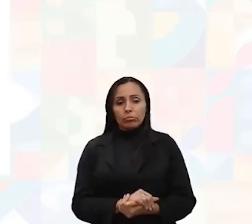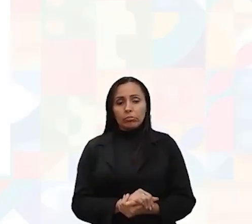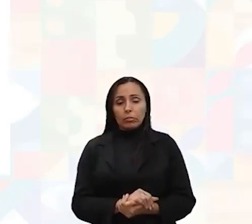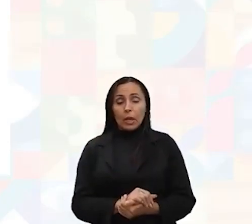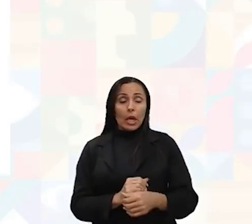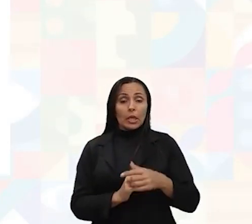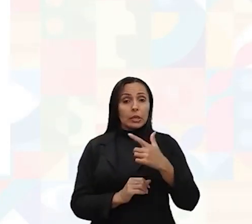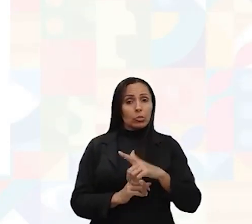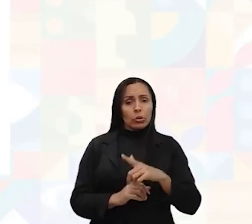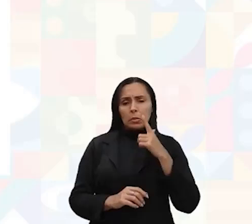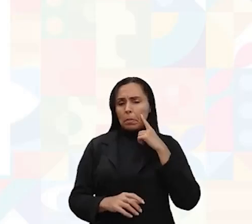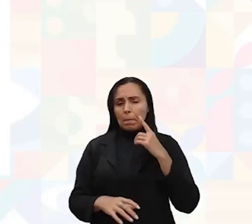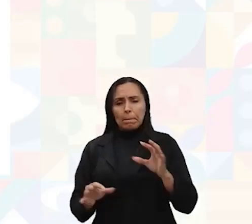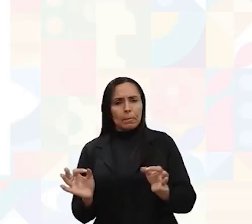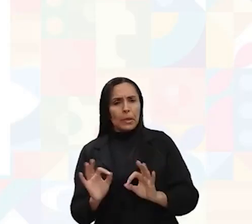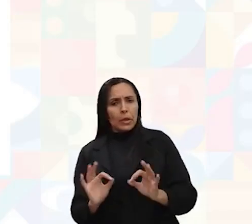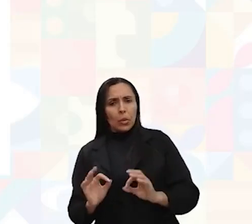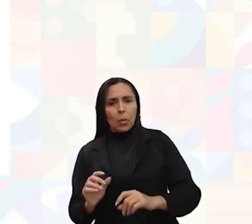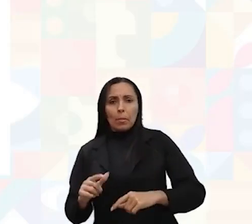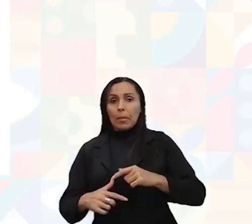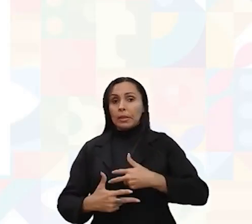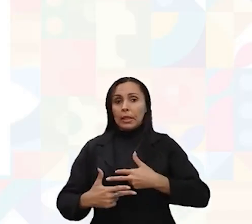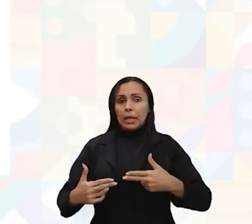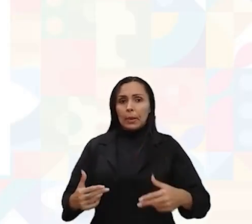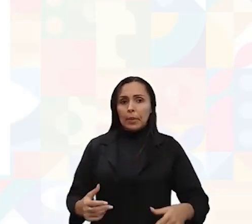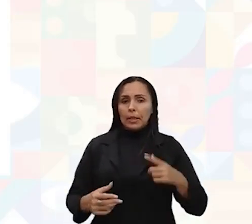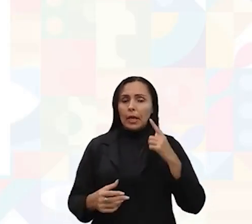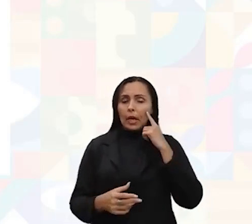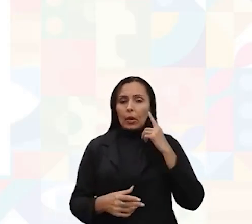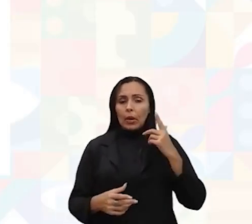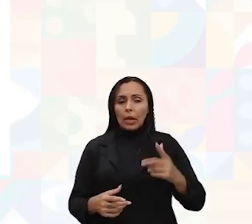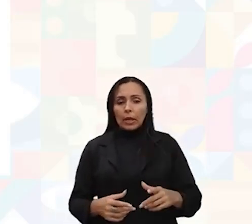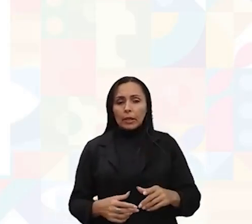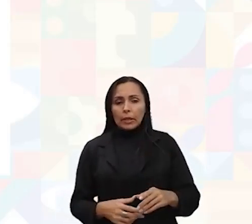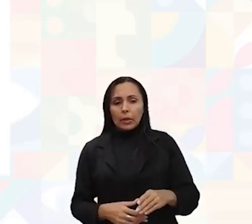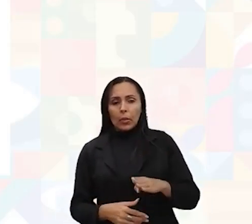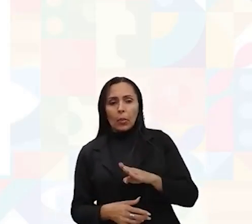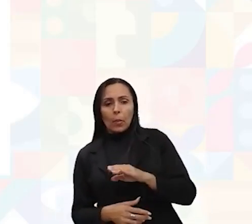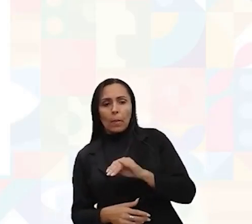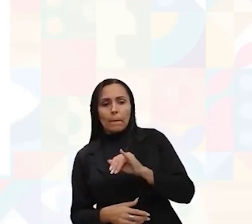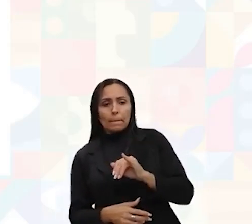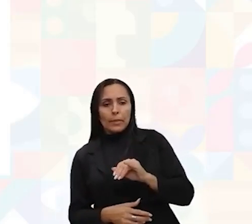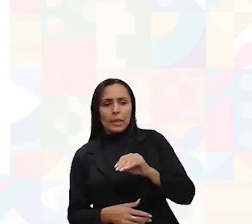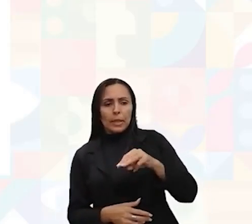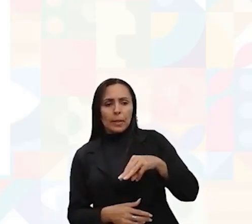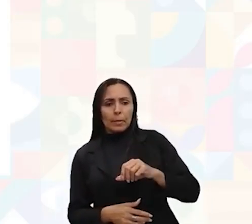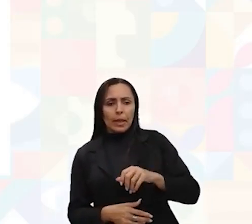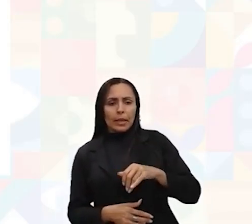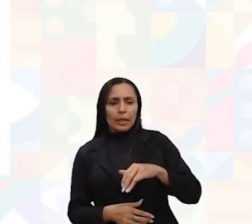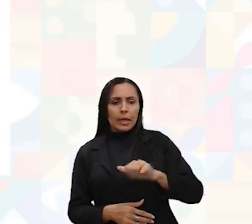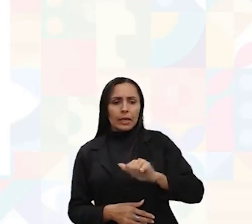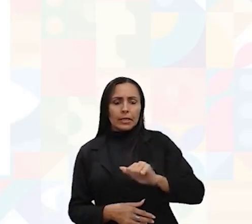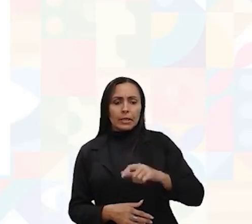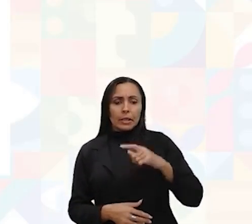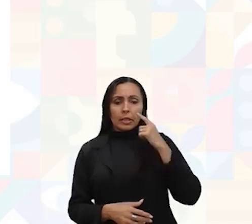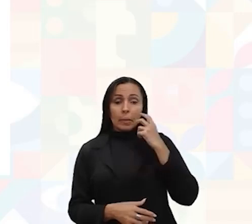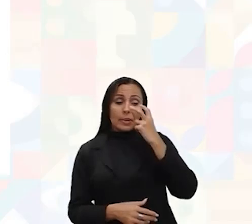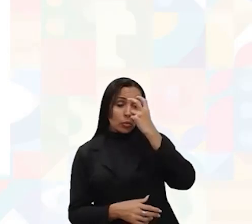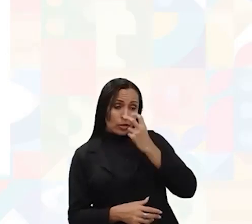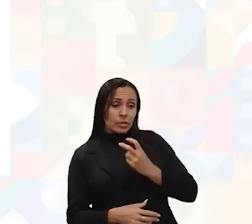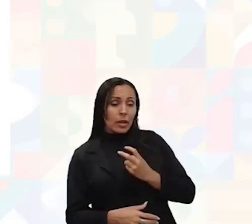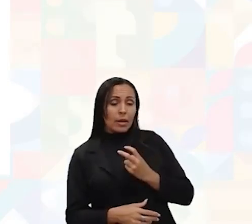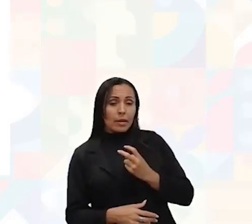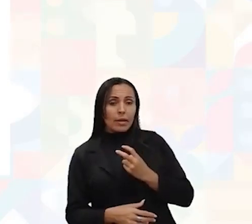não tem nenhum material, né? Ele é só diretamente com essa ferramenta, que é o Be My Eyes. Ele funciona para pessoas cegas